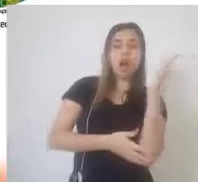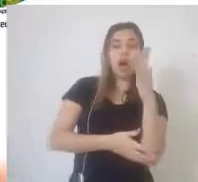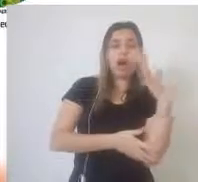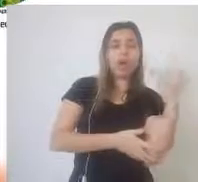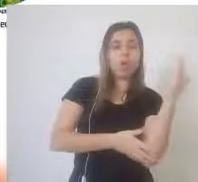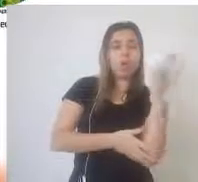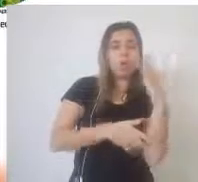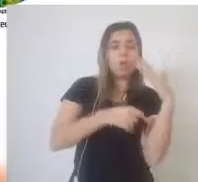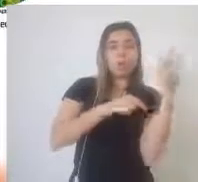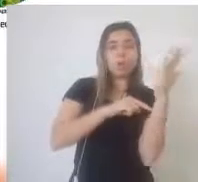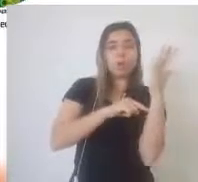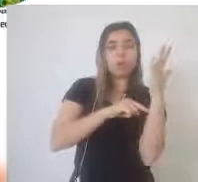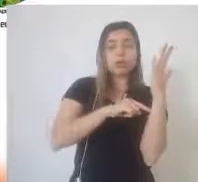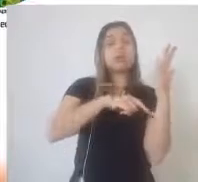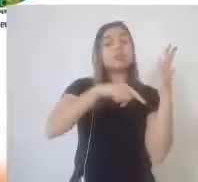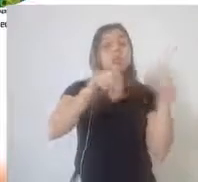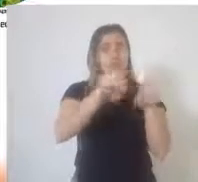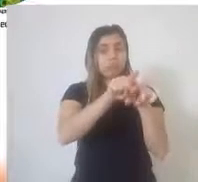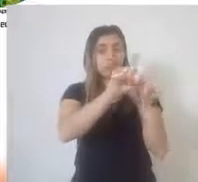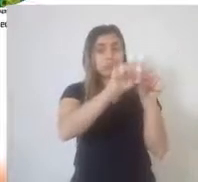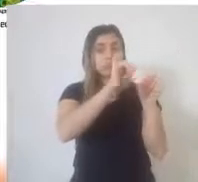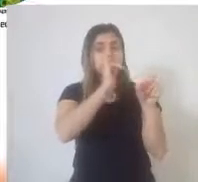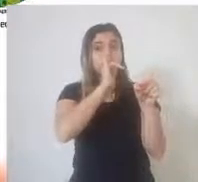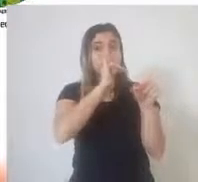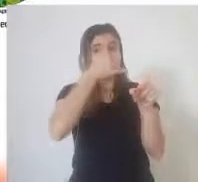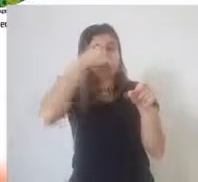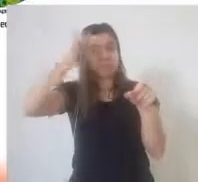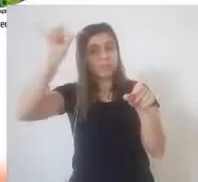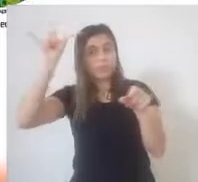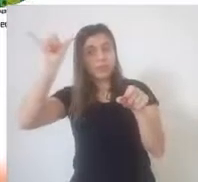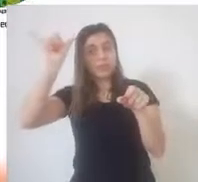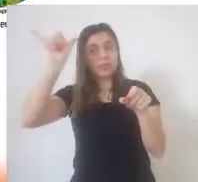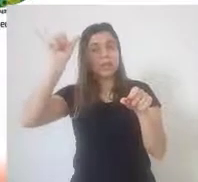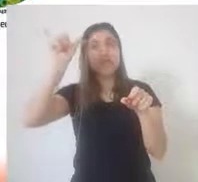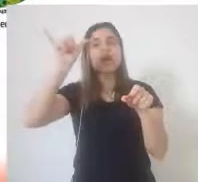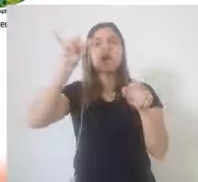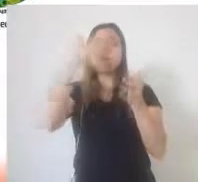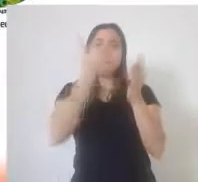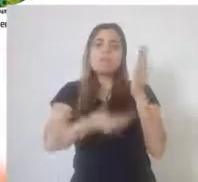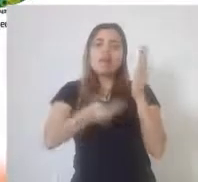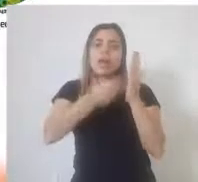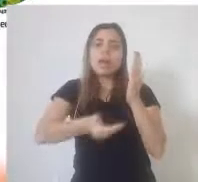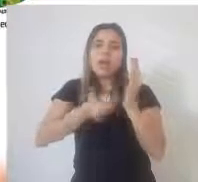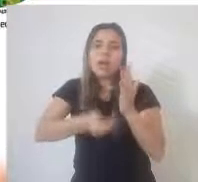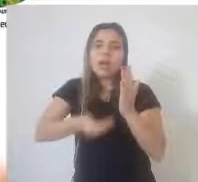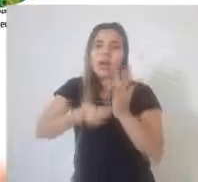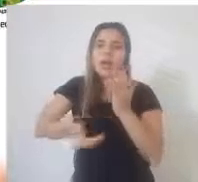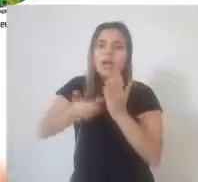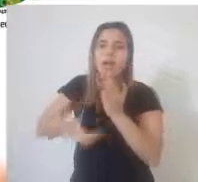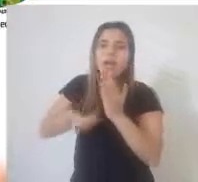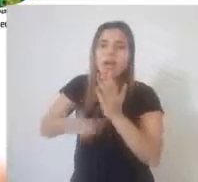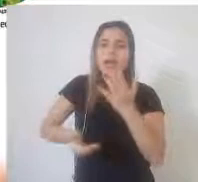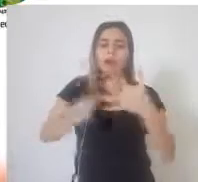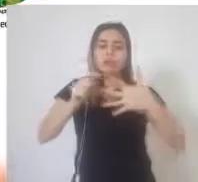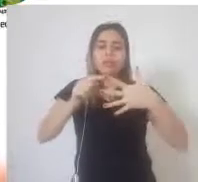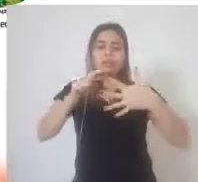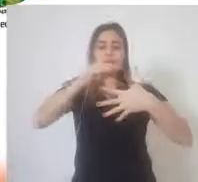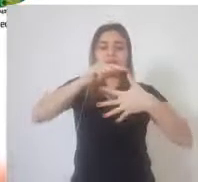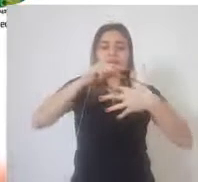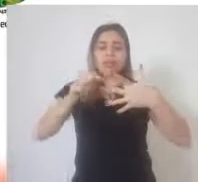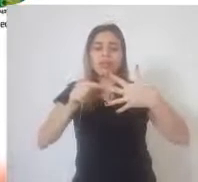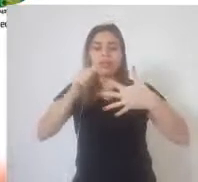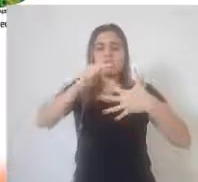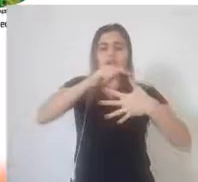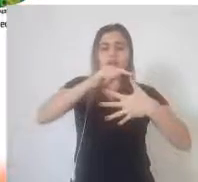ela otimiza a energia nos ecossistemas, porque ela evita, né, as perdas aí entre